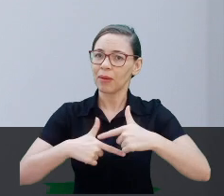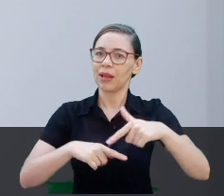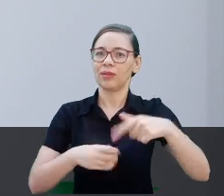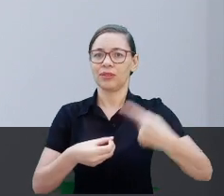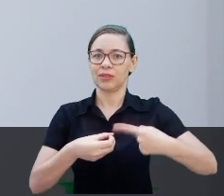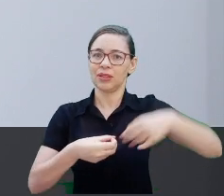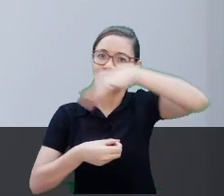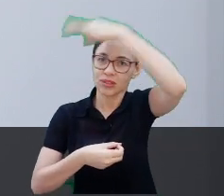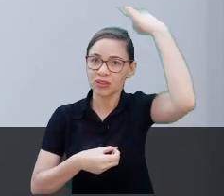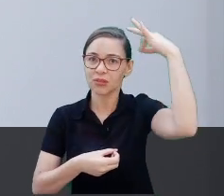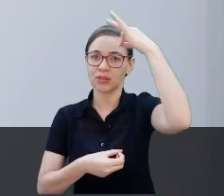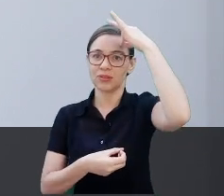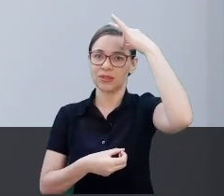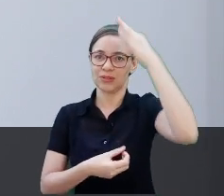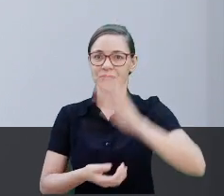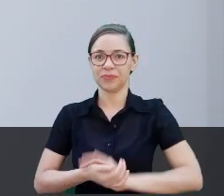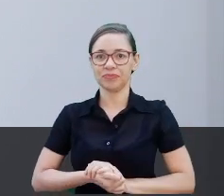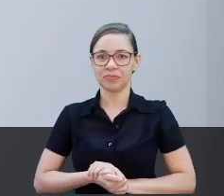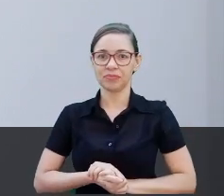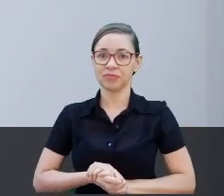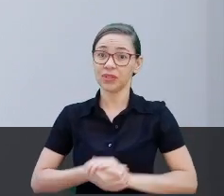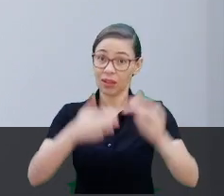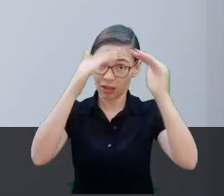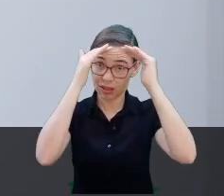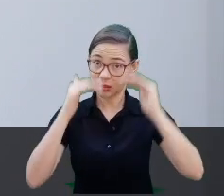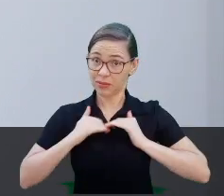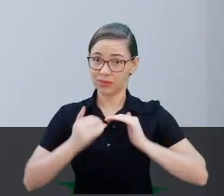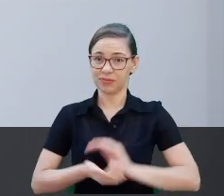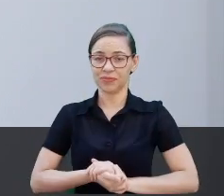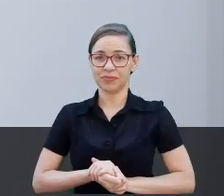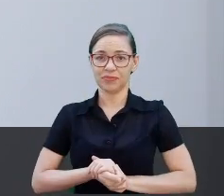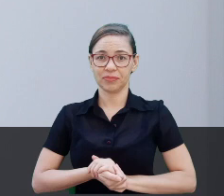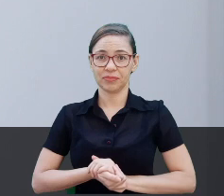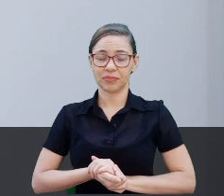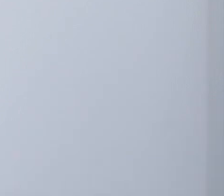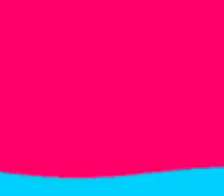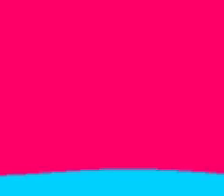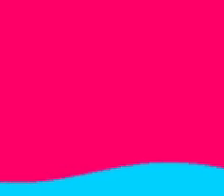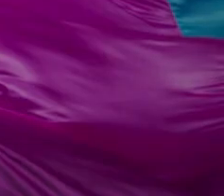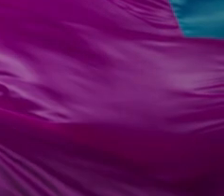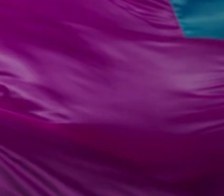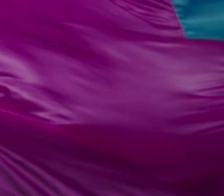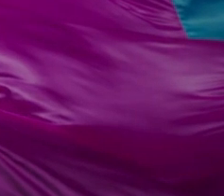sim Júlia a profissional de psicologia que está à frente da saúde mental no município de Guarapari.